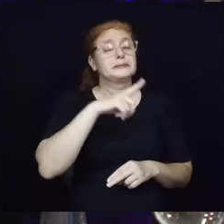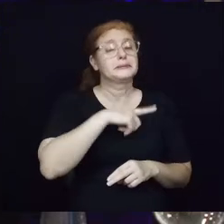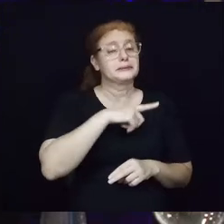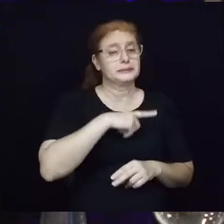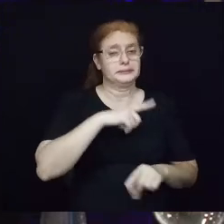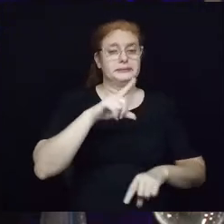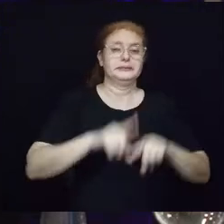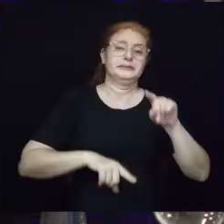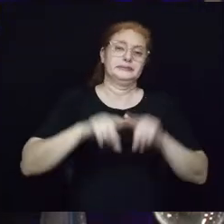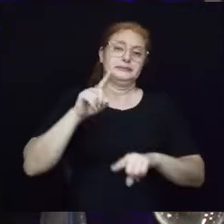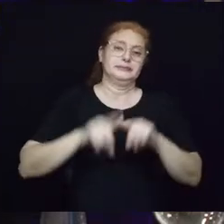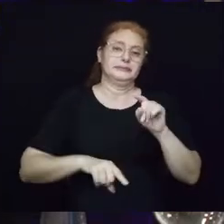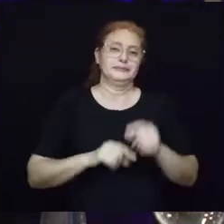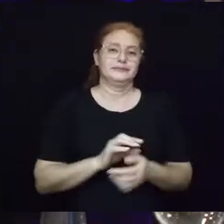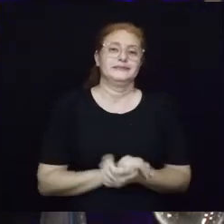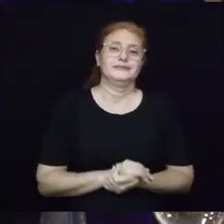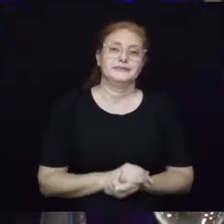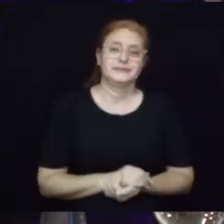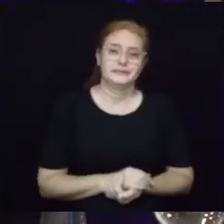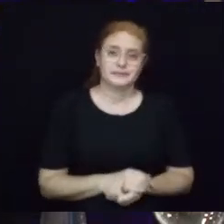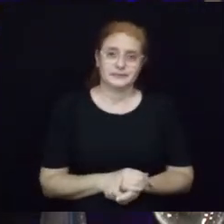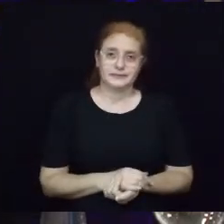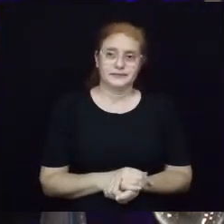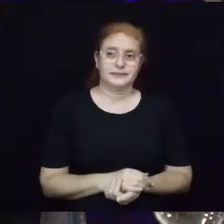esses materiais.